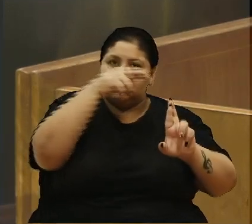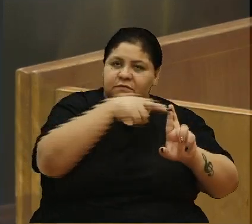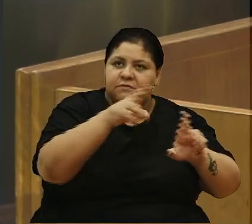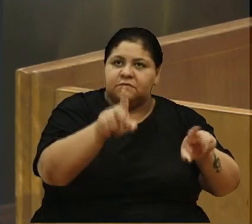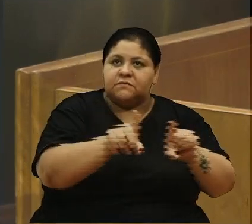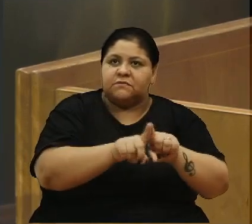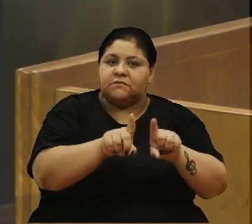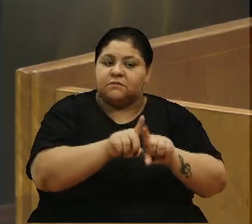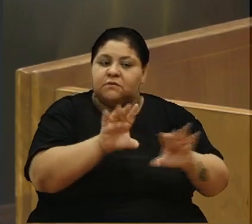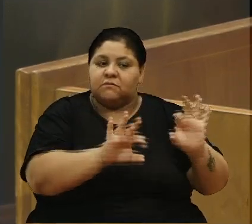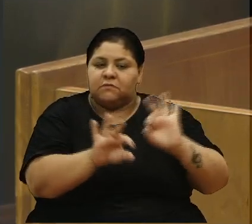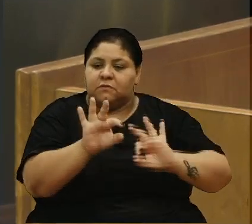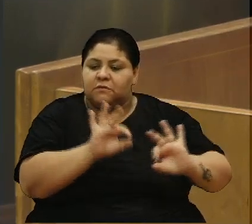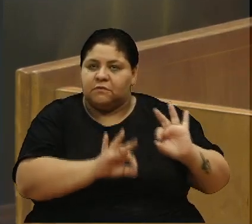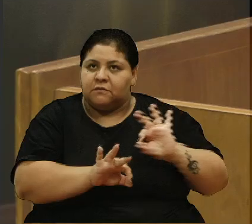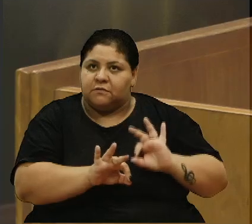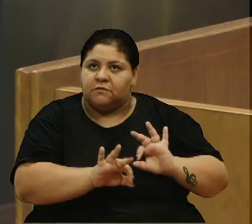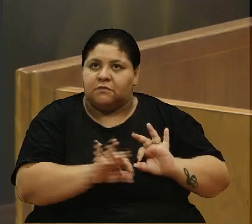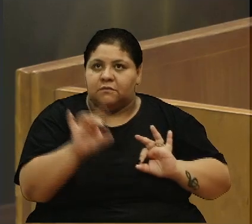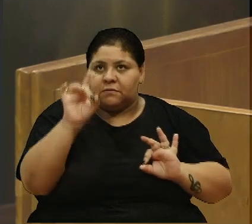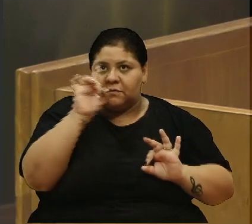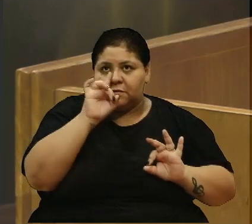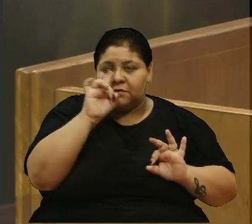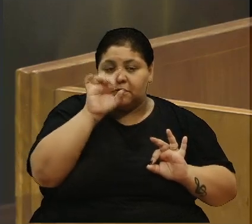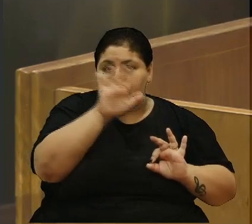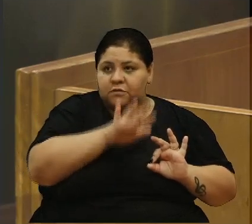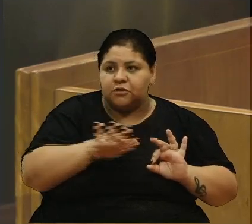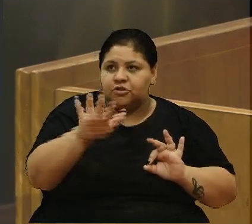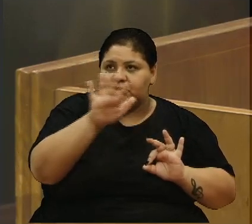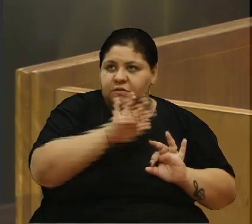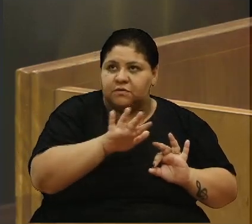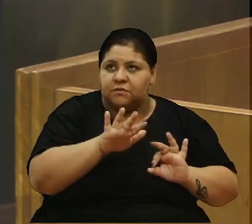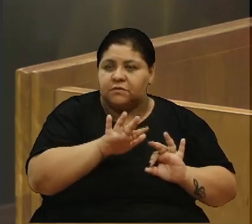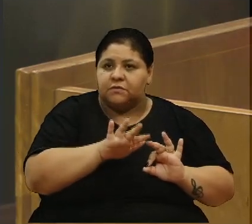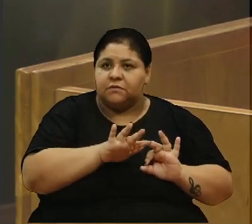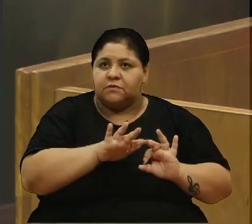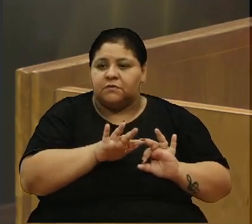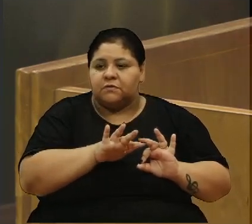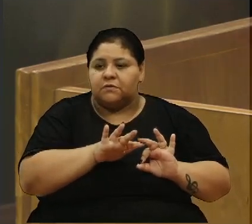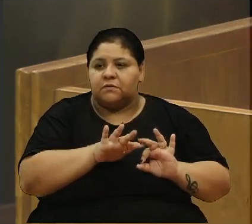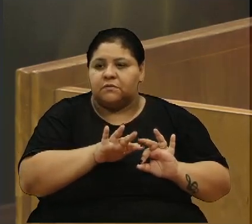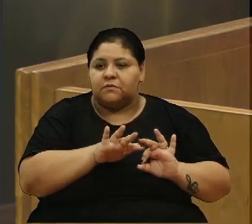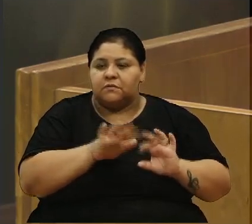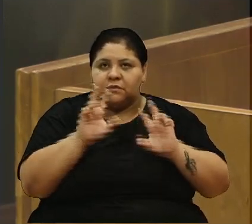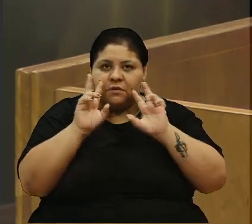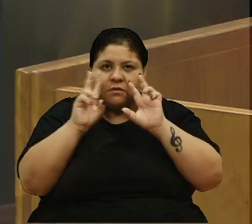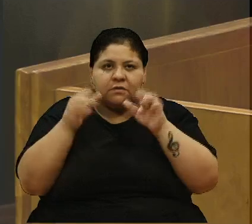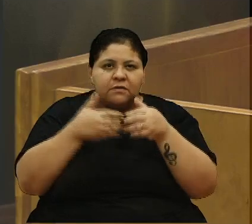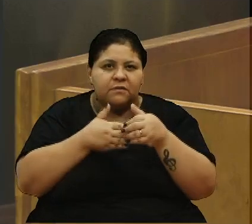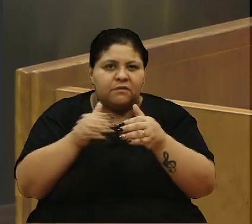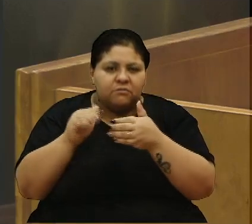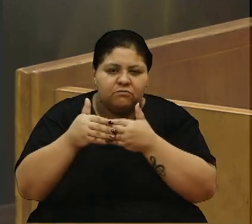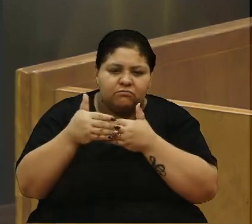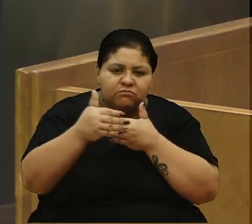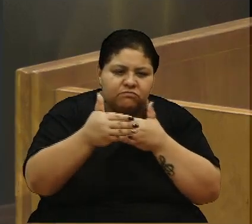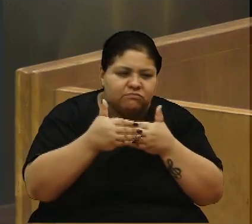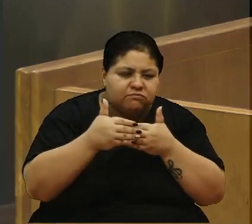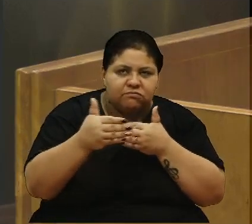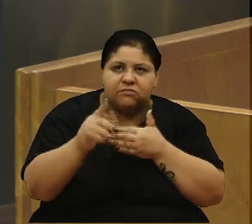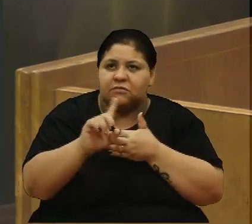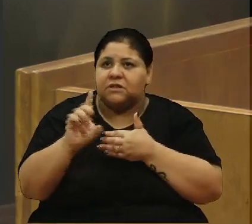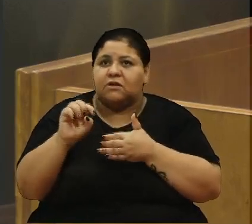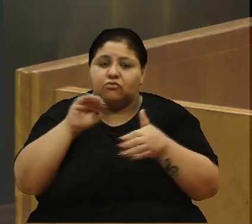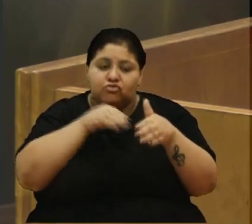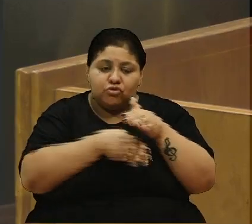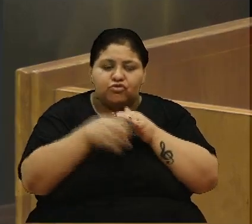também de orientação para as mães de maneira geral, né? A gente veio acompanhada ao longo de várias questões, não só do banco